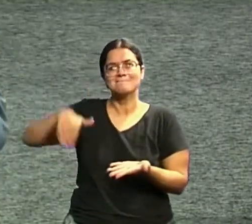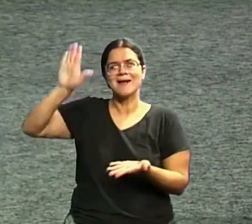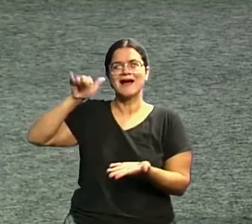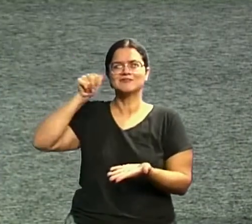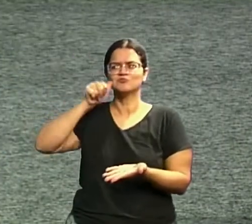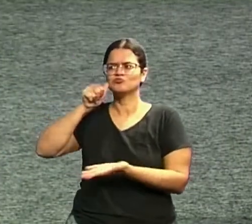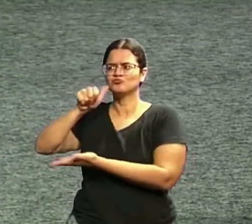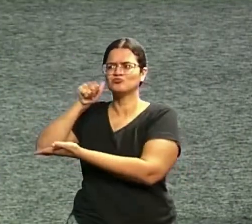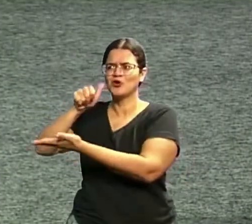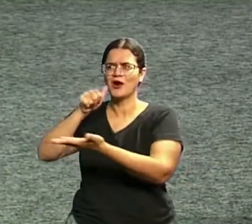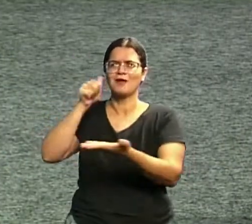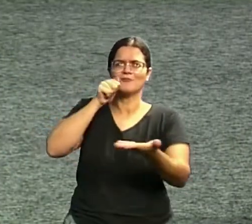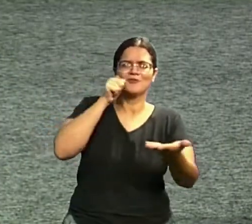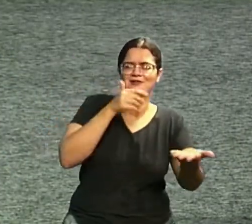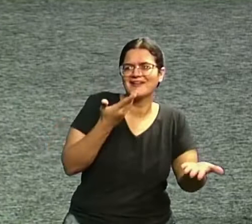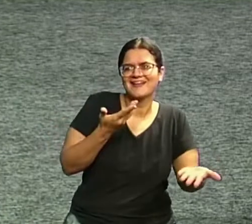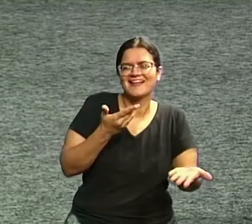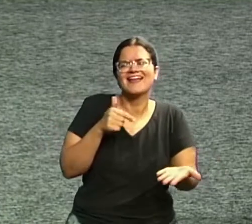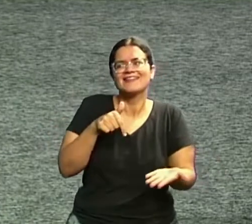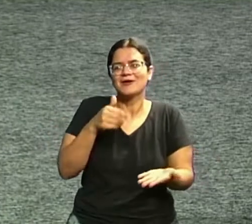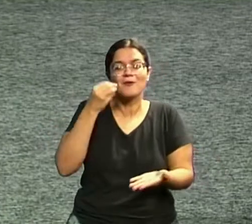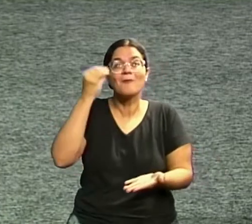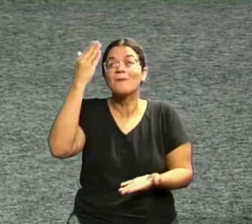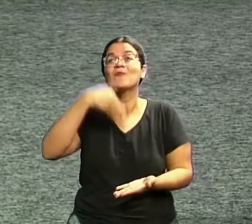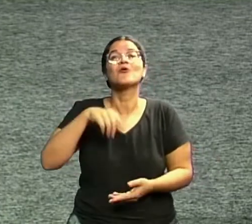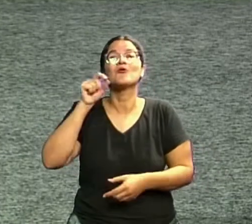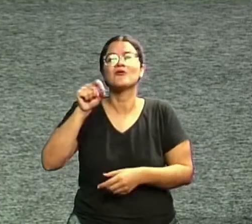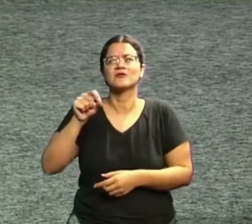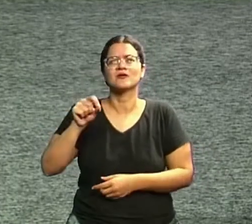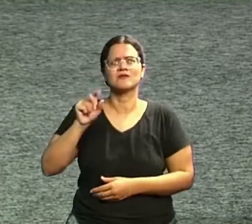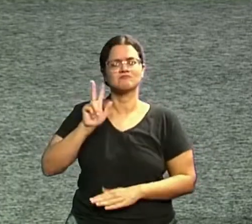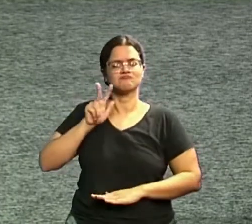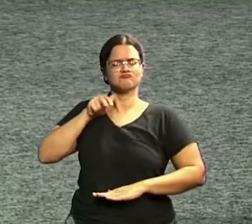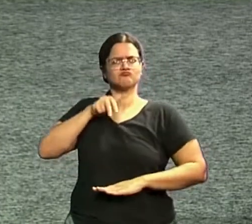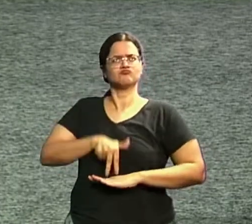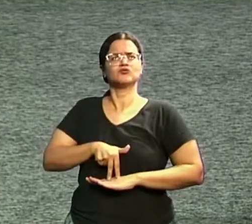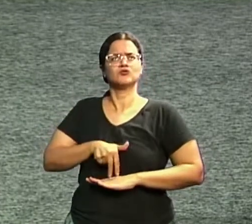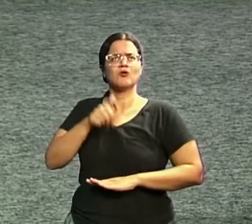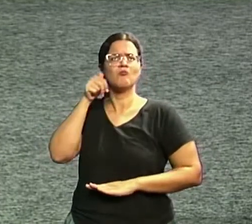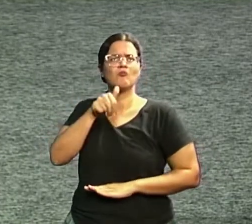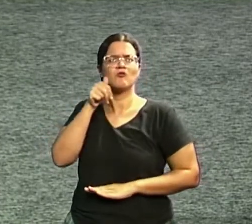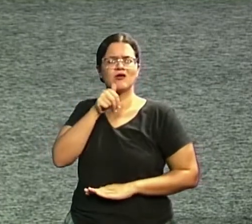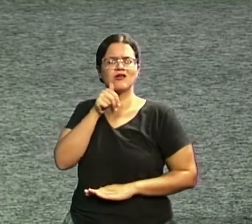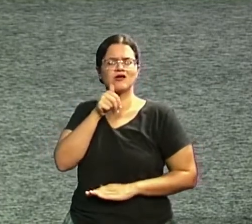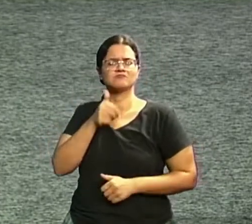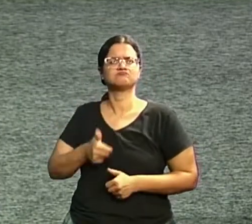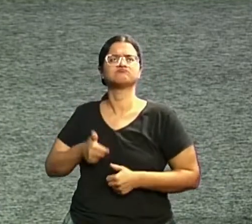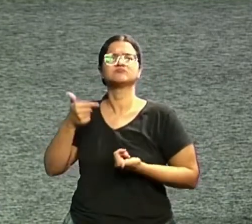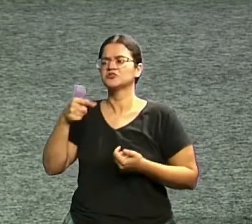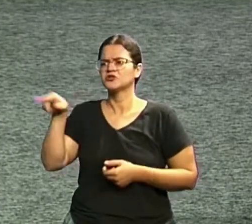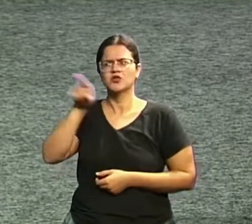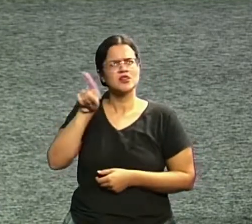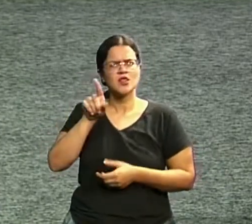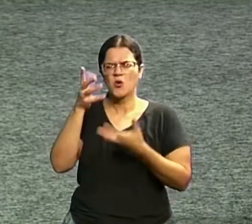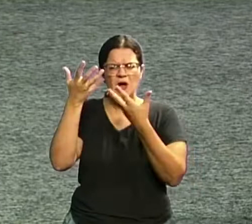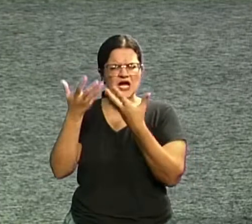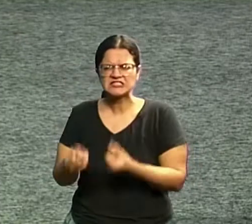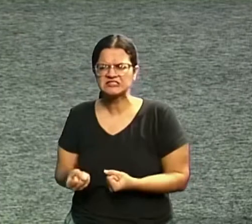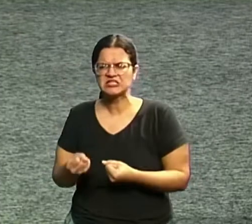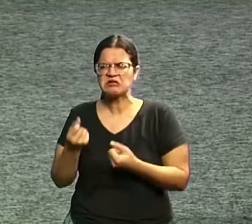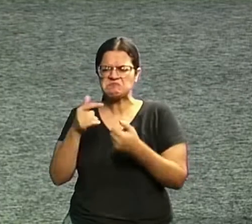feminino manda e prova o tempo todo o protagonismo das mesmas. Então, que não aceitam,